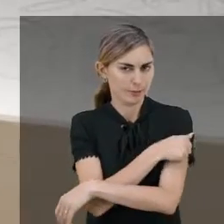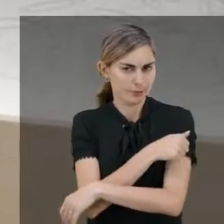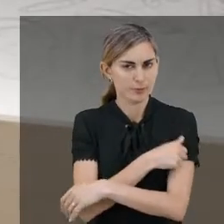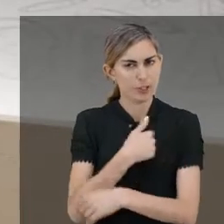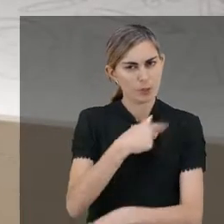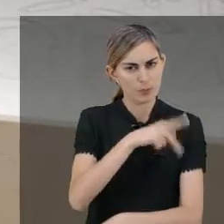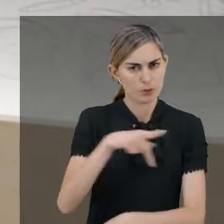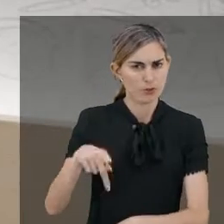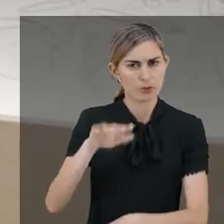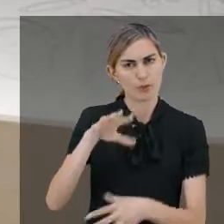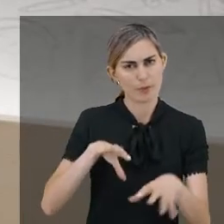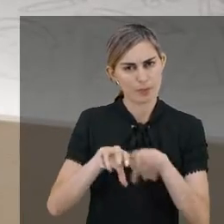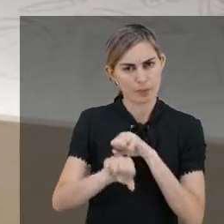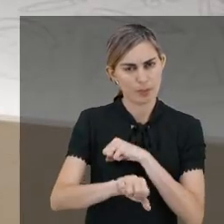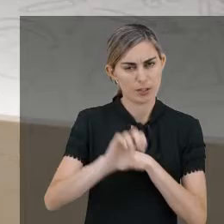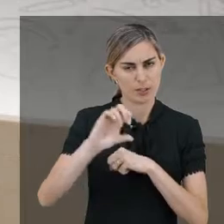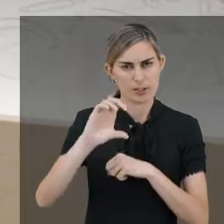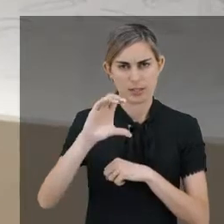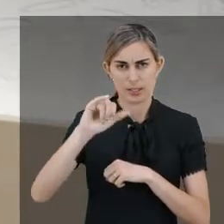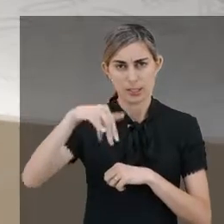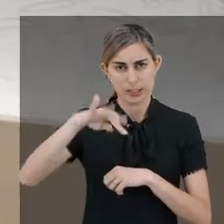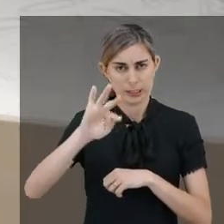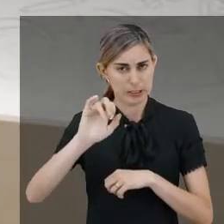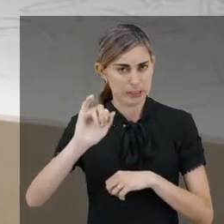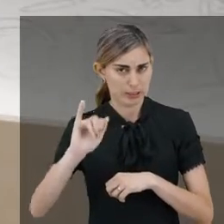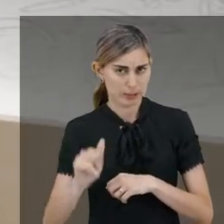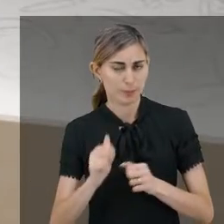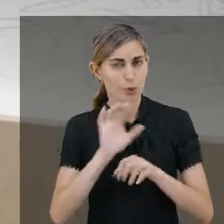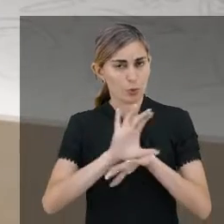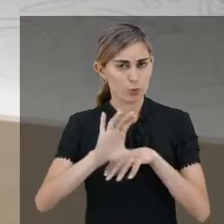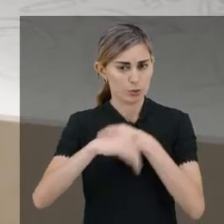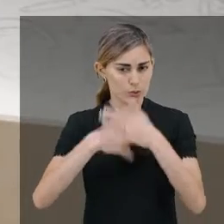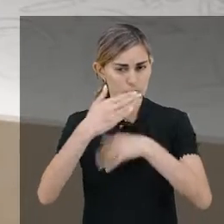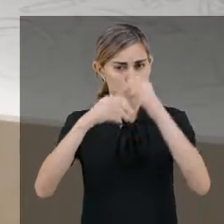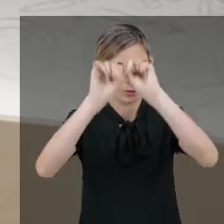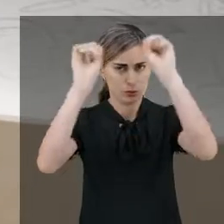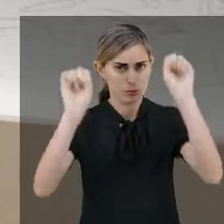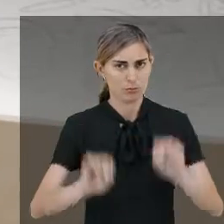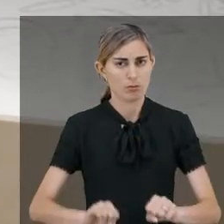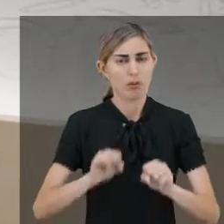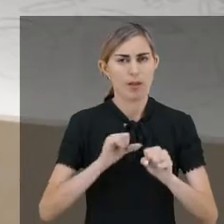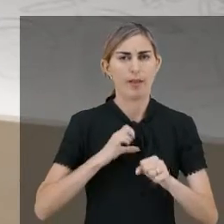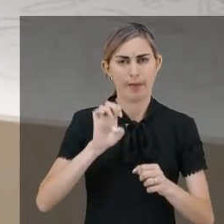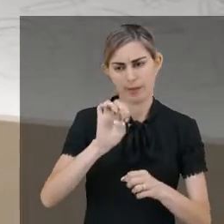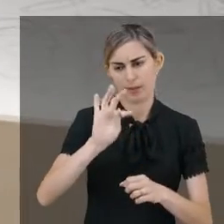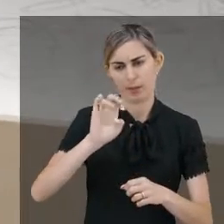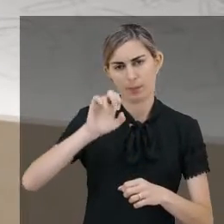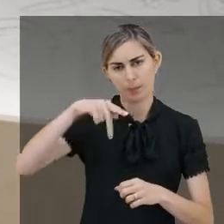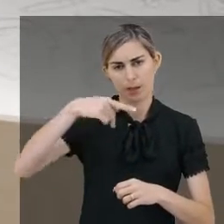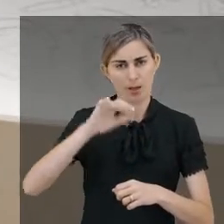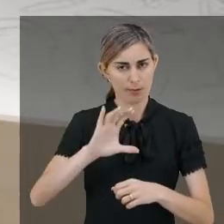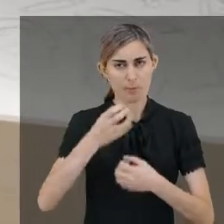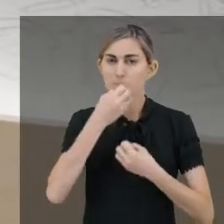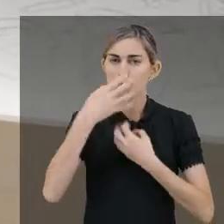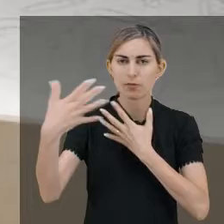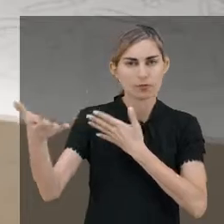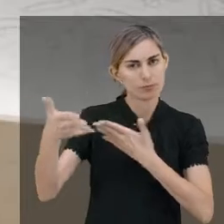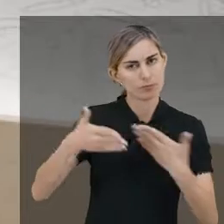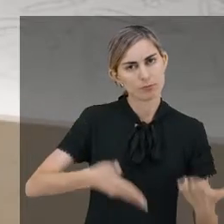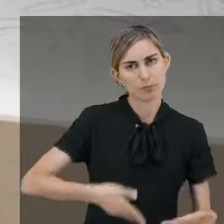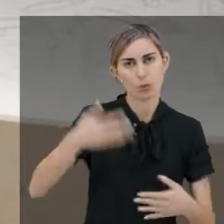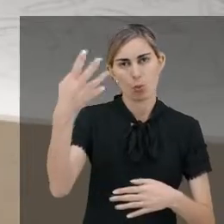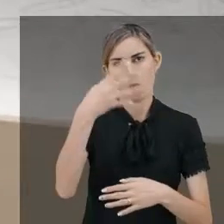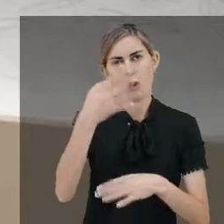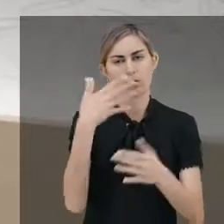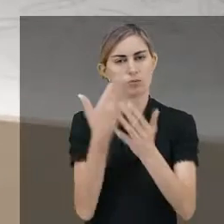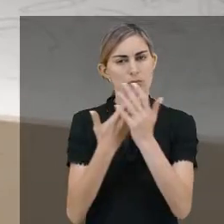Olá, alunos! Eu sou a professora formadora Cíntia Cavalcante, do curso de Desenvolvimento de Sistemas da ETEPAC. Sejam bem-vindos